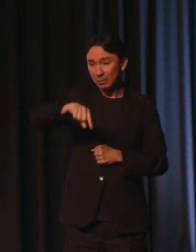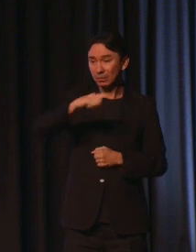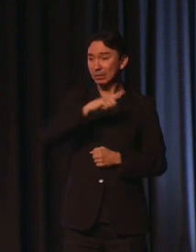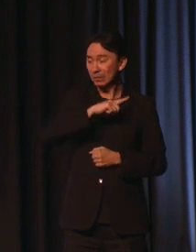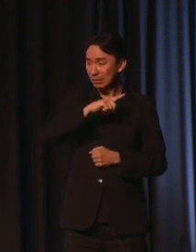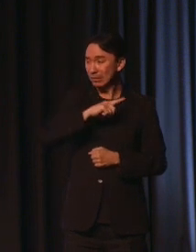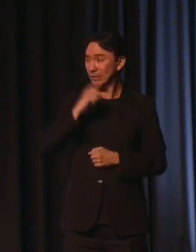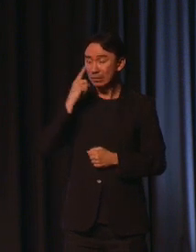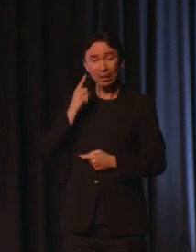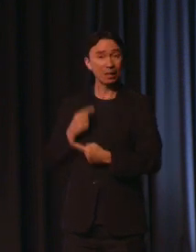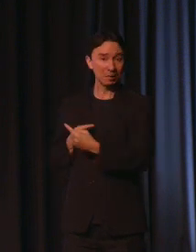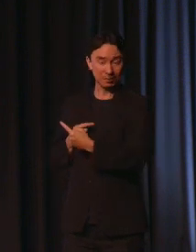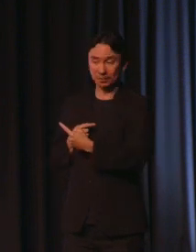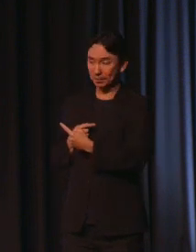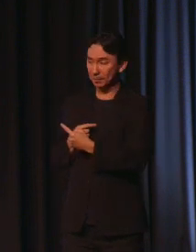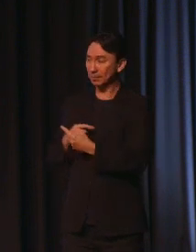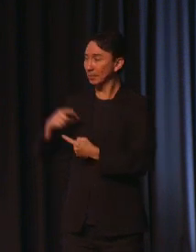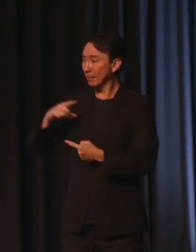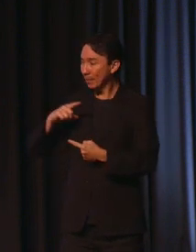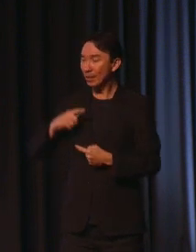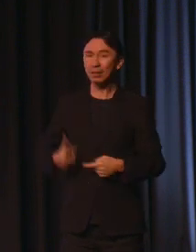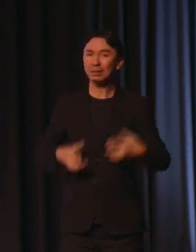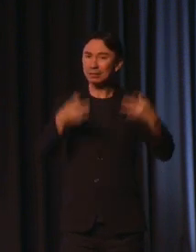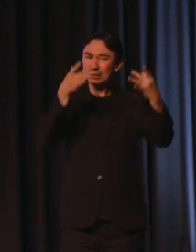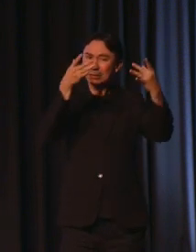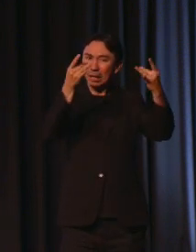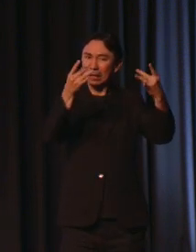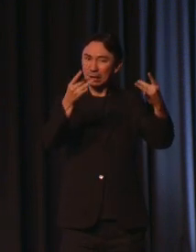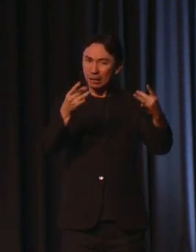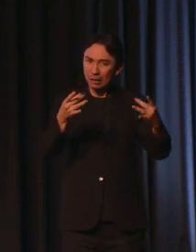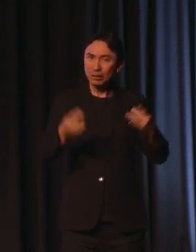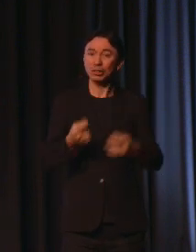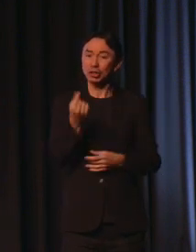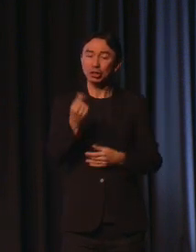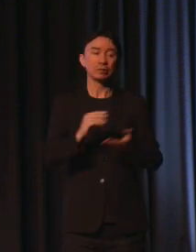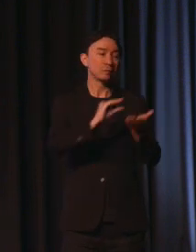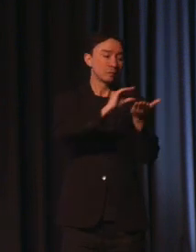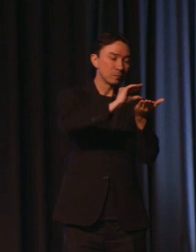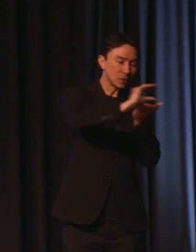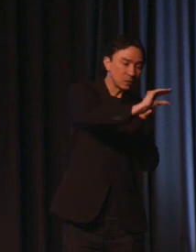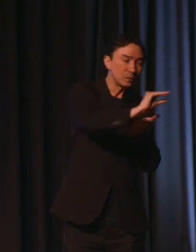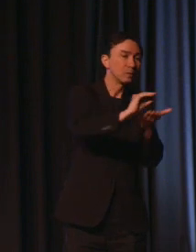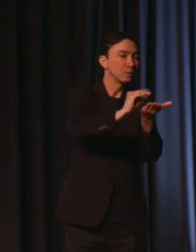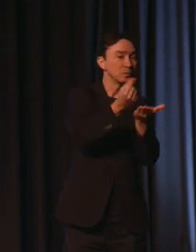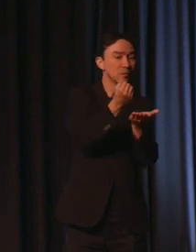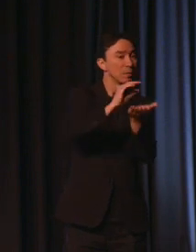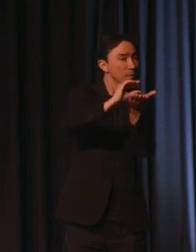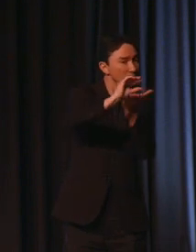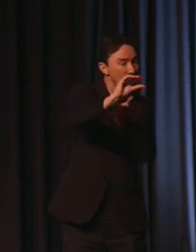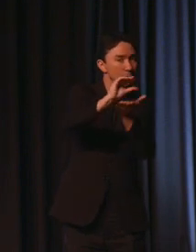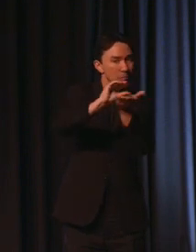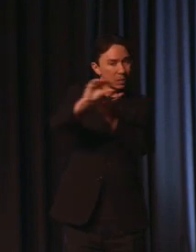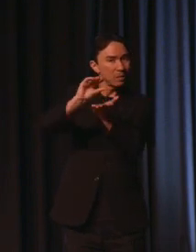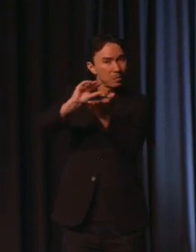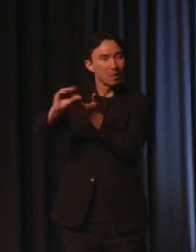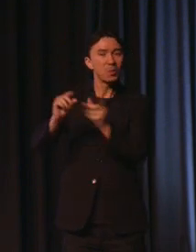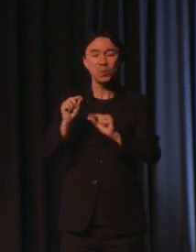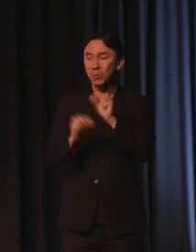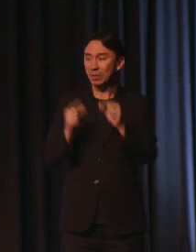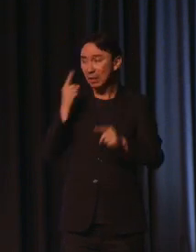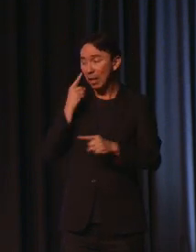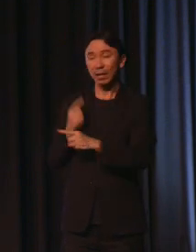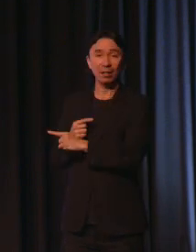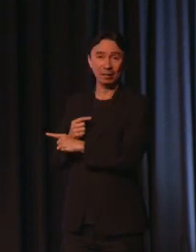coagulopatias. Então, ali está descrito no lado para que vai cada orçamento, as quantidades que a gente tem adquirido aí,